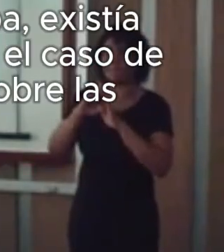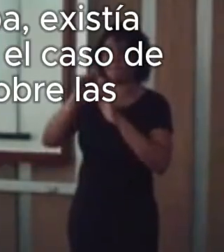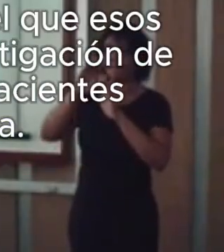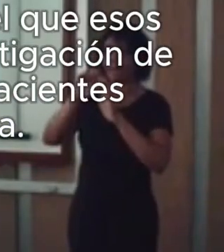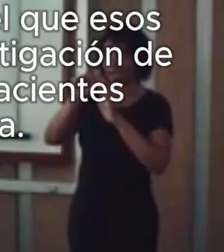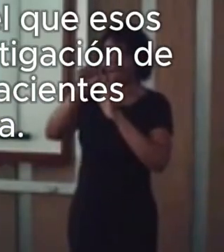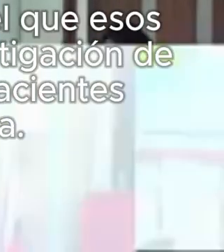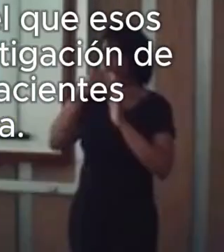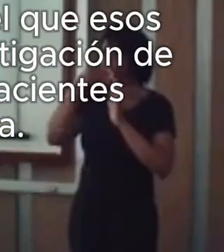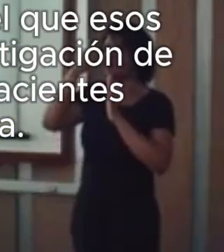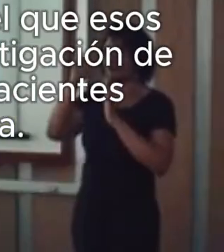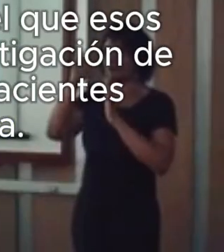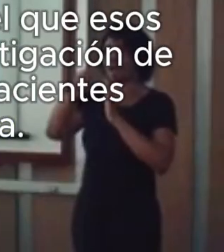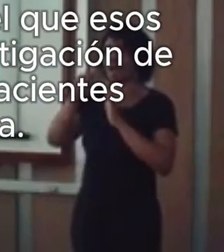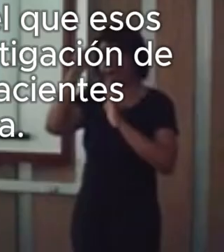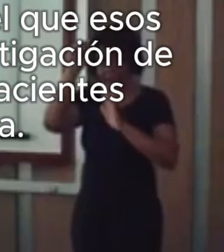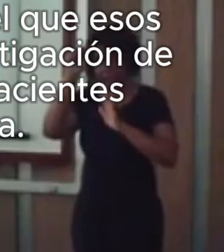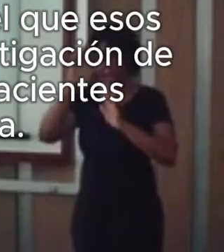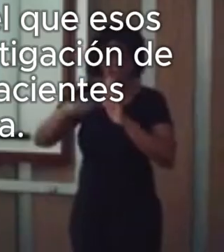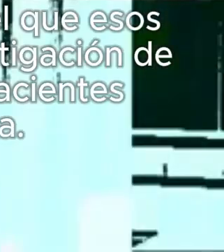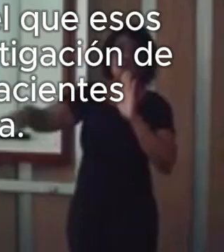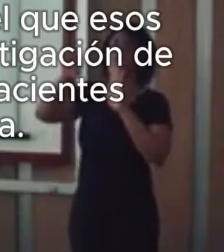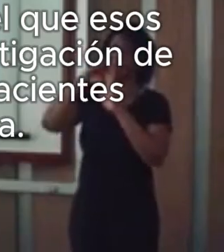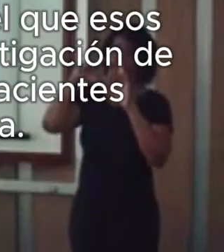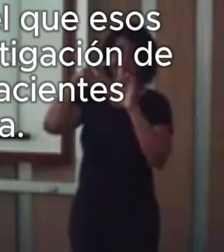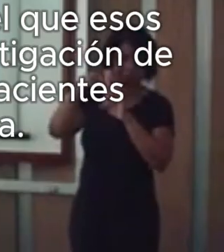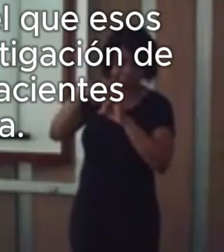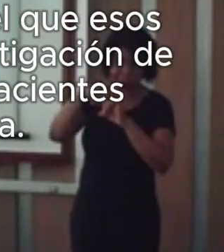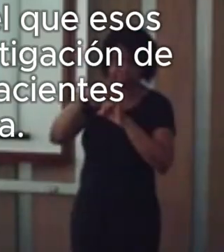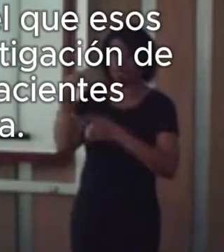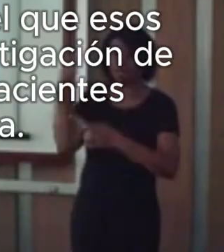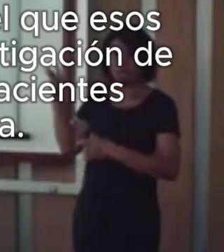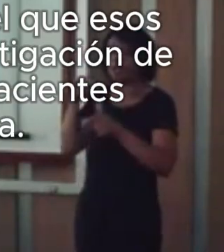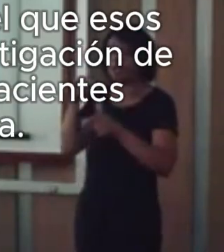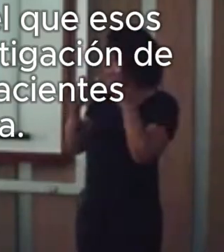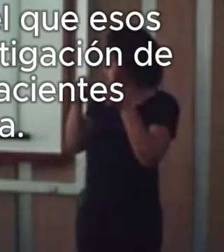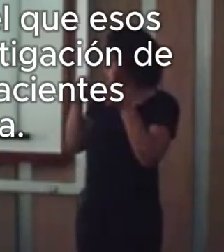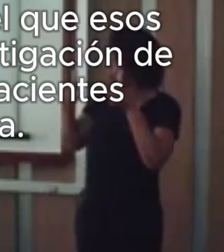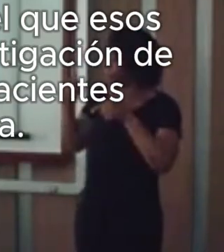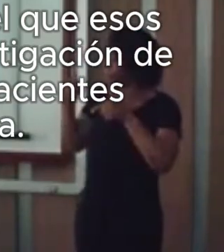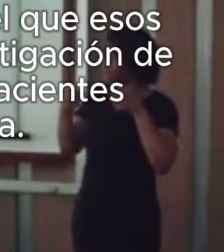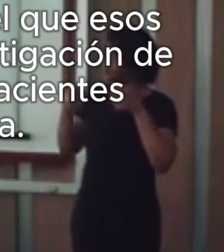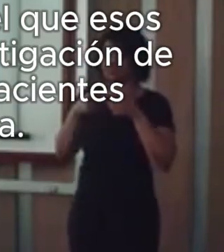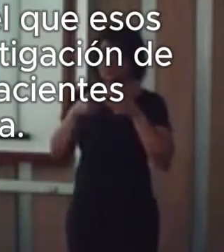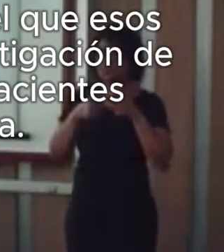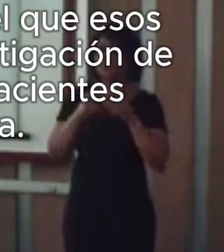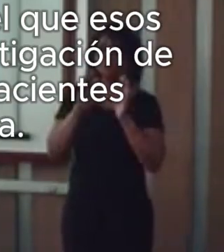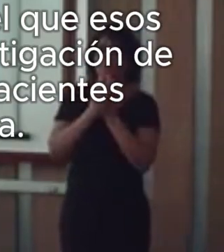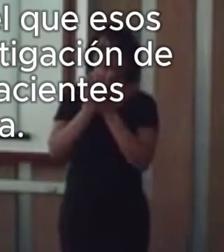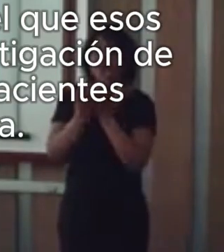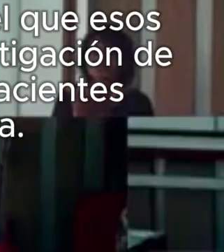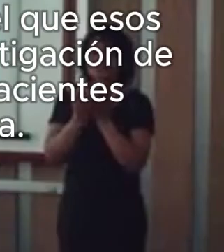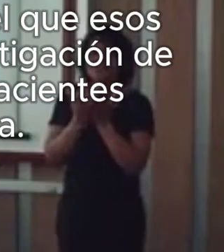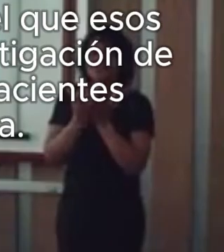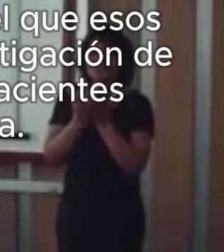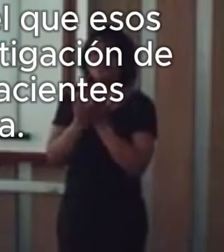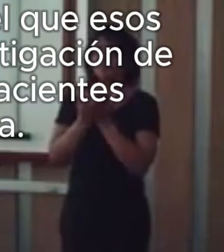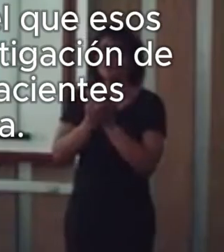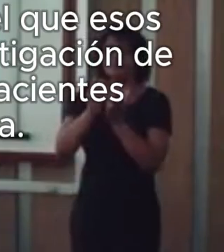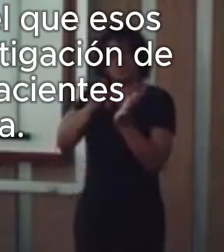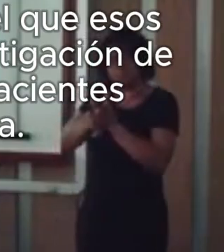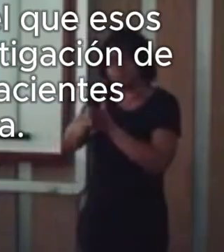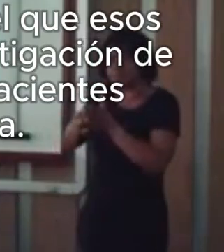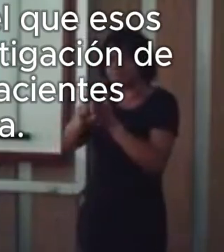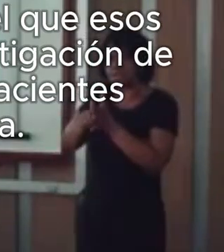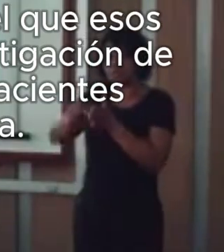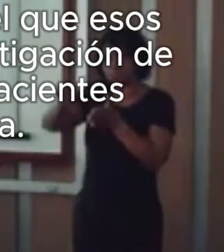isso aqui. Então, A é lesão completa. Então, isso aqui é um trabalho que é uma espécie de bíblia dos estudos clínicos, em que esses autores aqui,